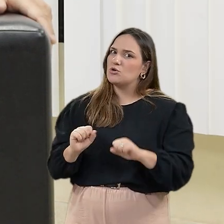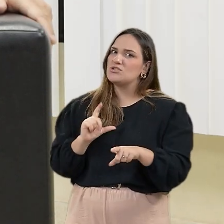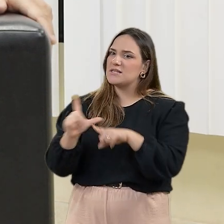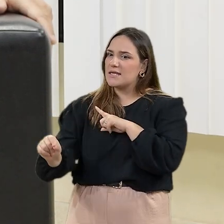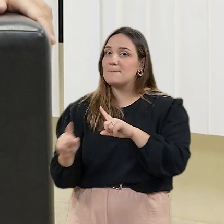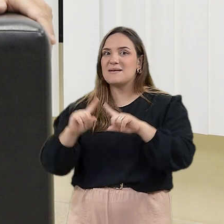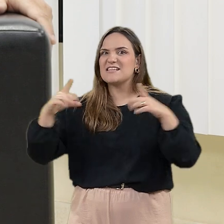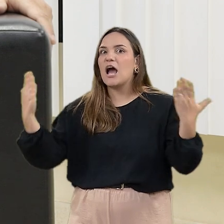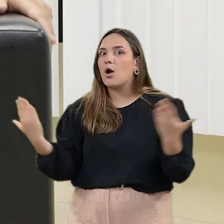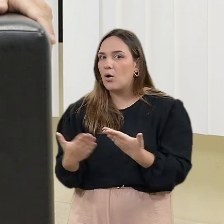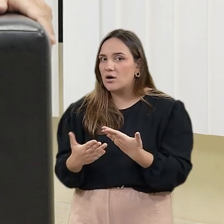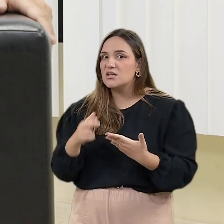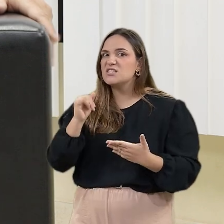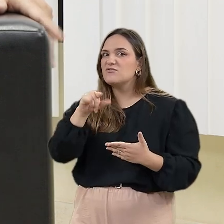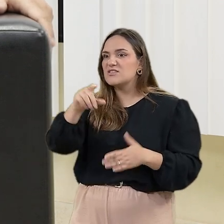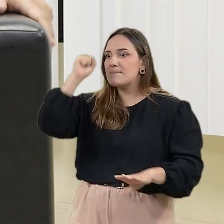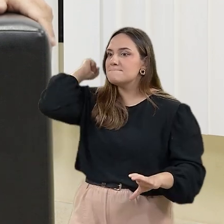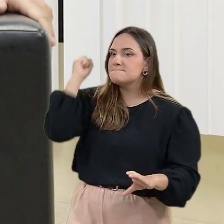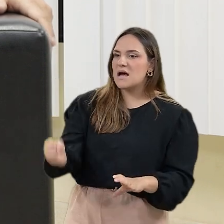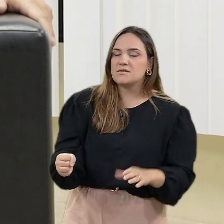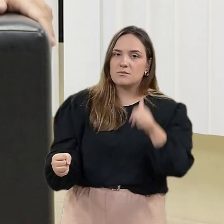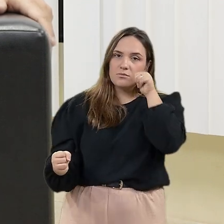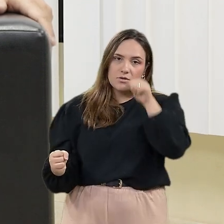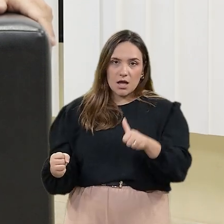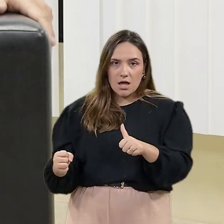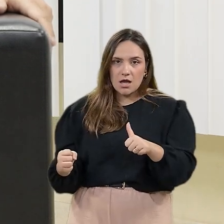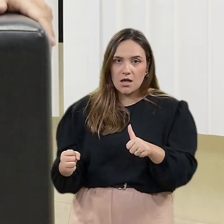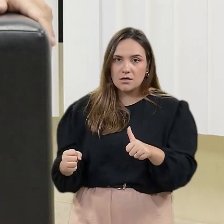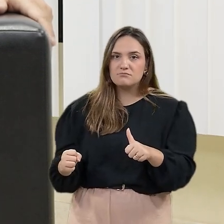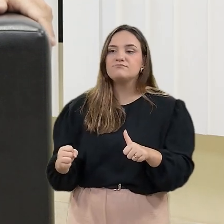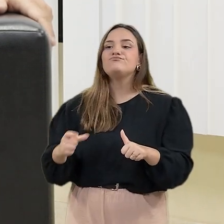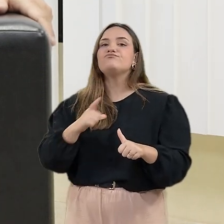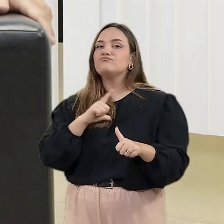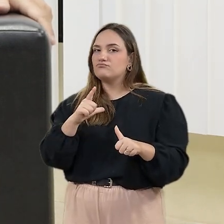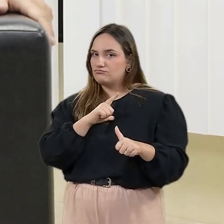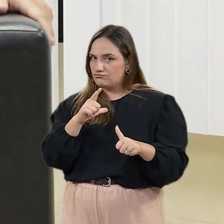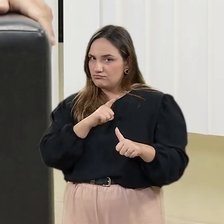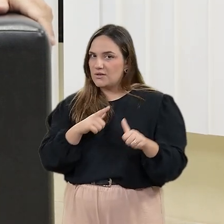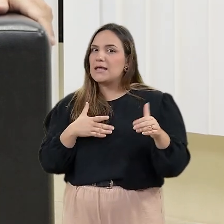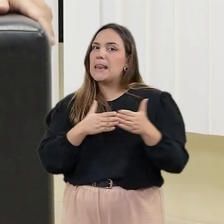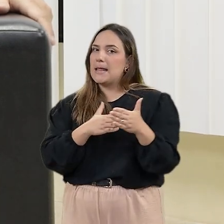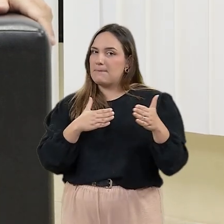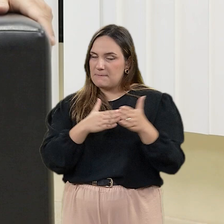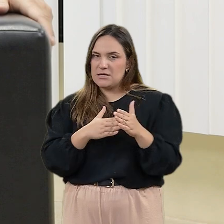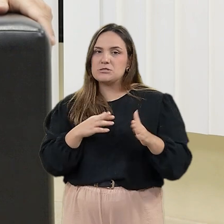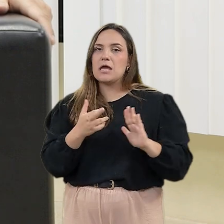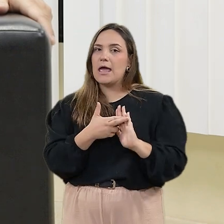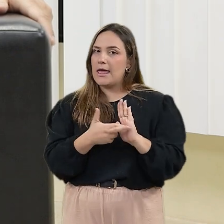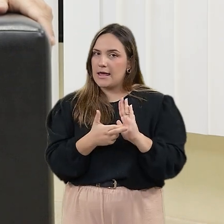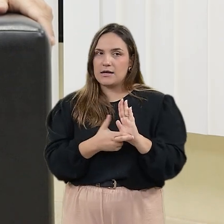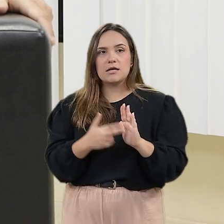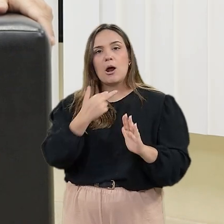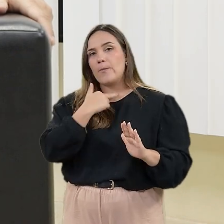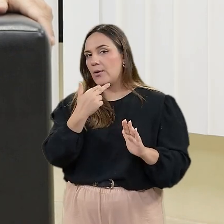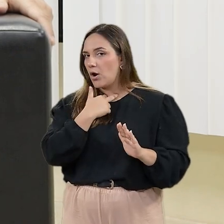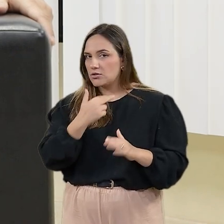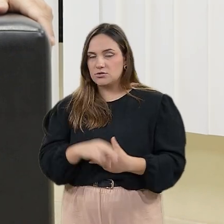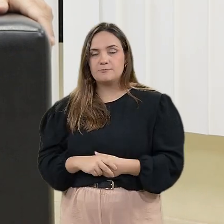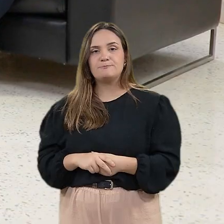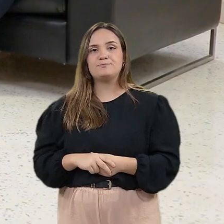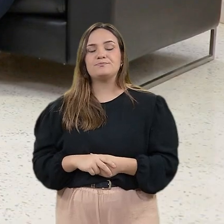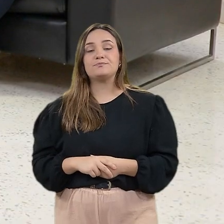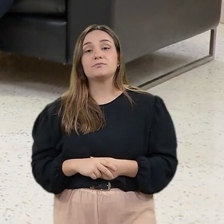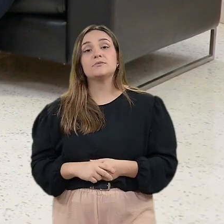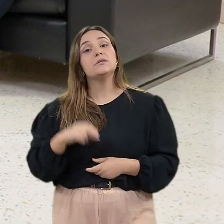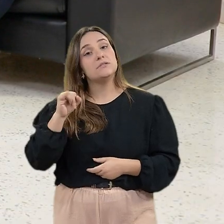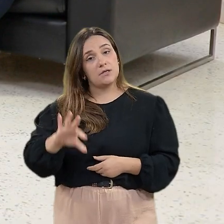que está condenado pelo feminicídio tem ali várias limitações em relação a isso, inclusive a saída temporária.